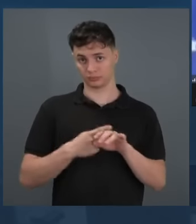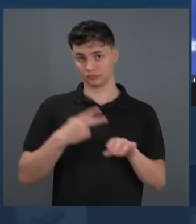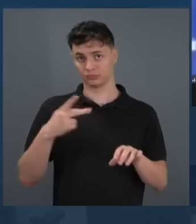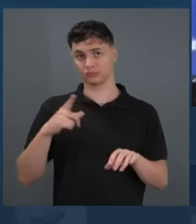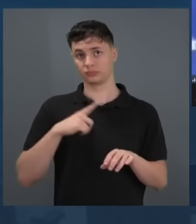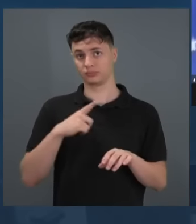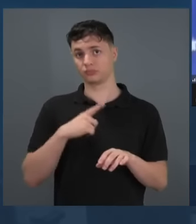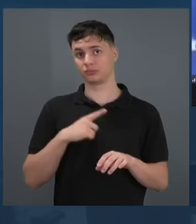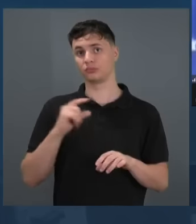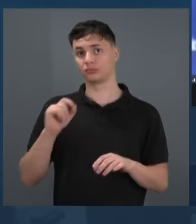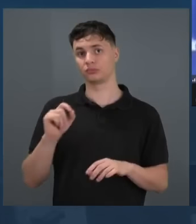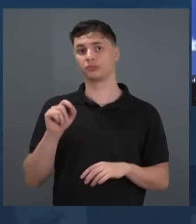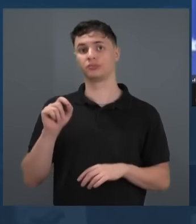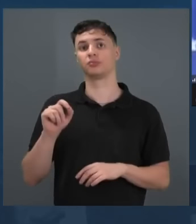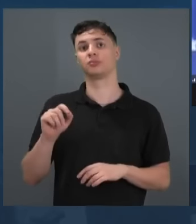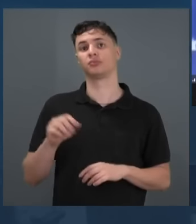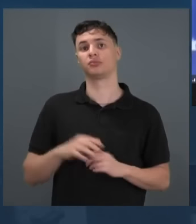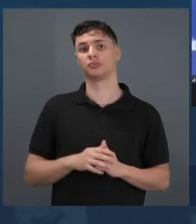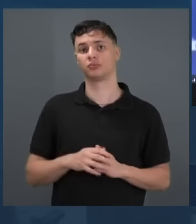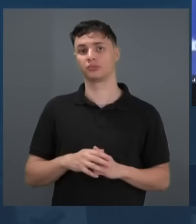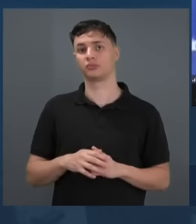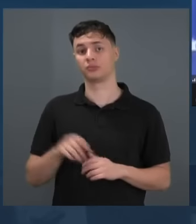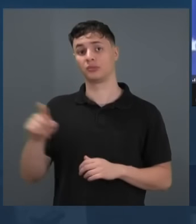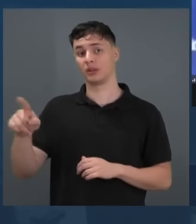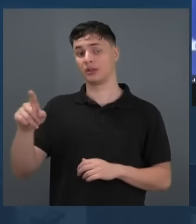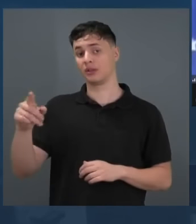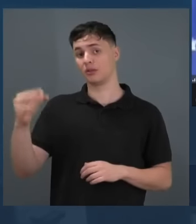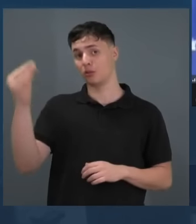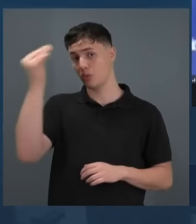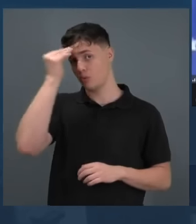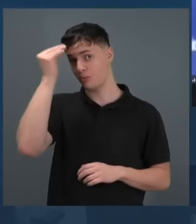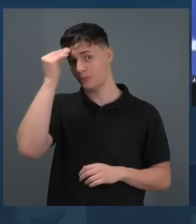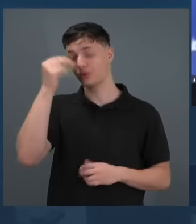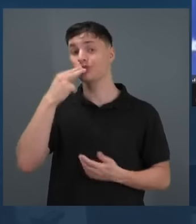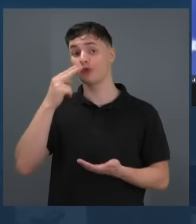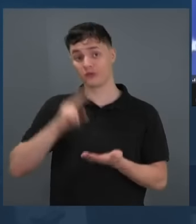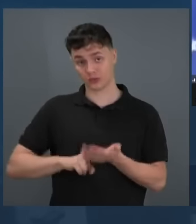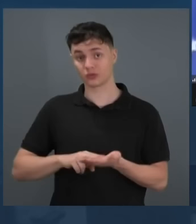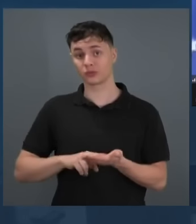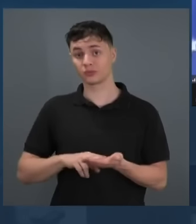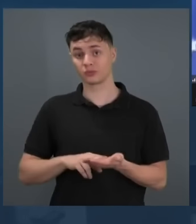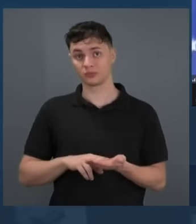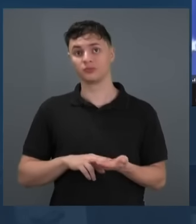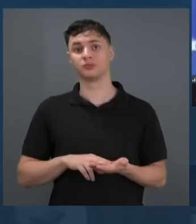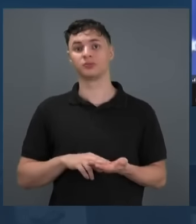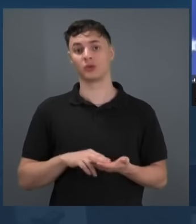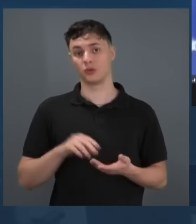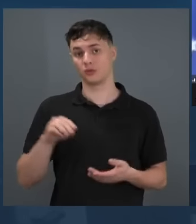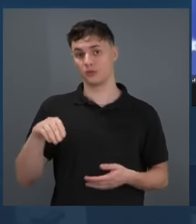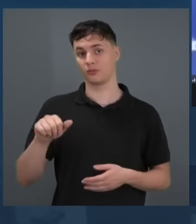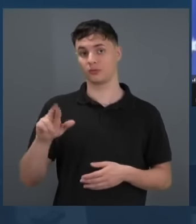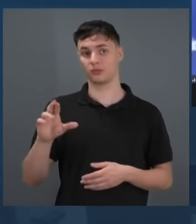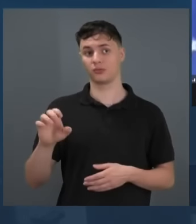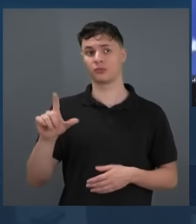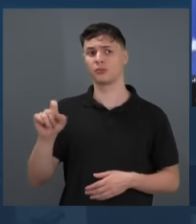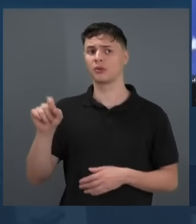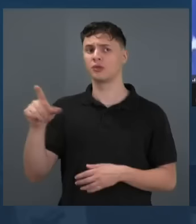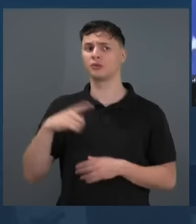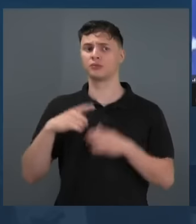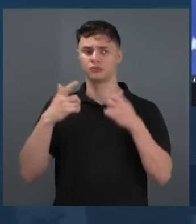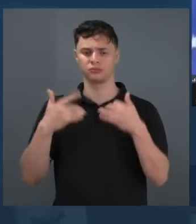ele foi simplesmente réu confesso, o Marcelo Odebrecht, explicando